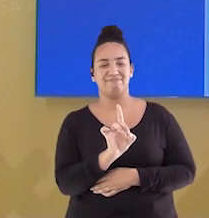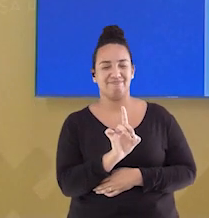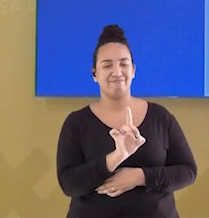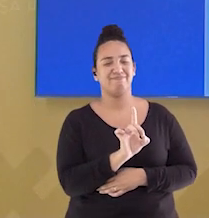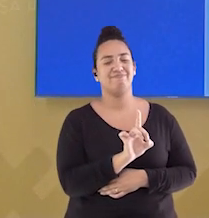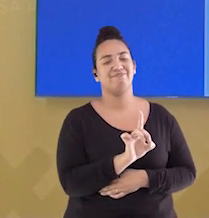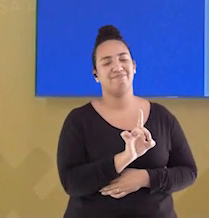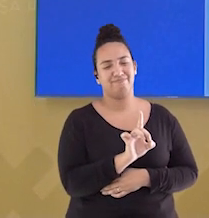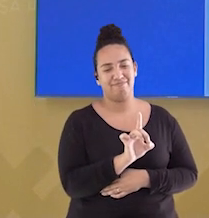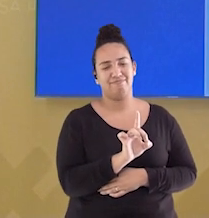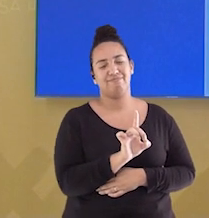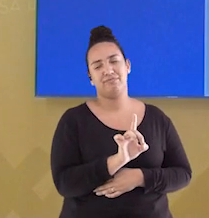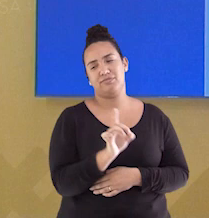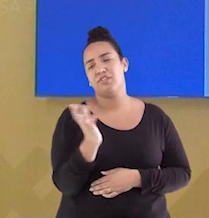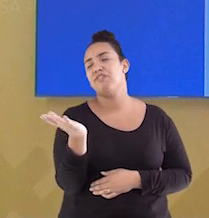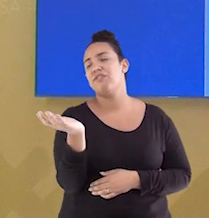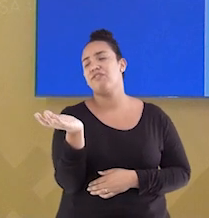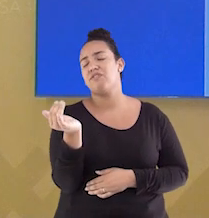volta pra mim.